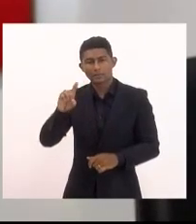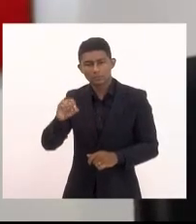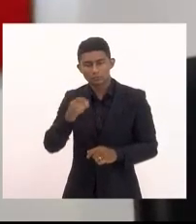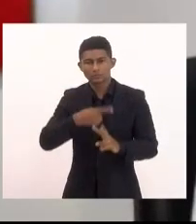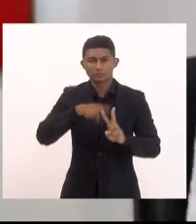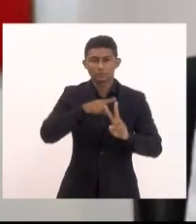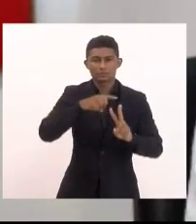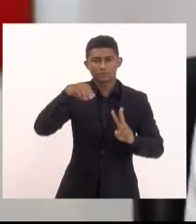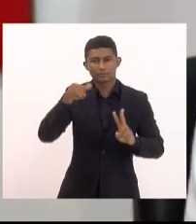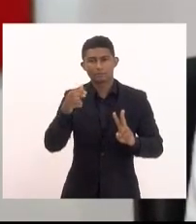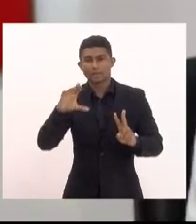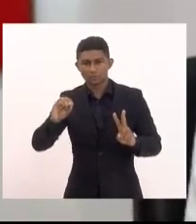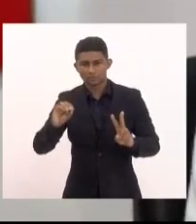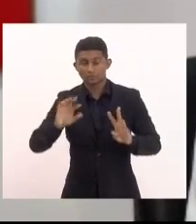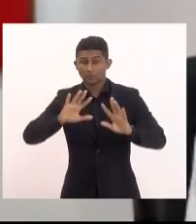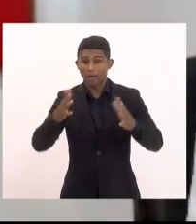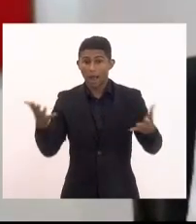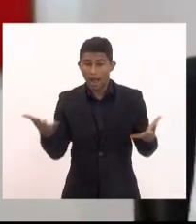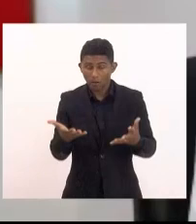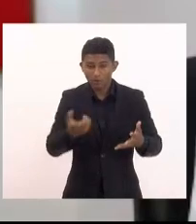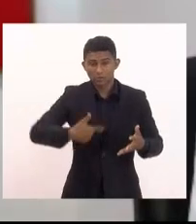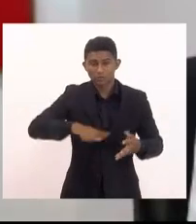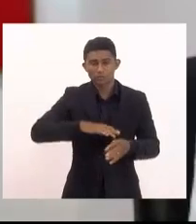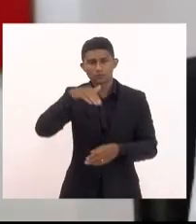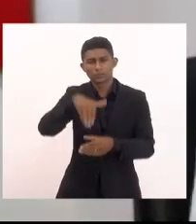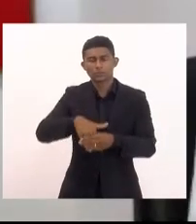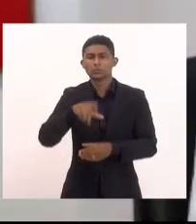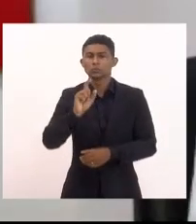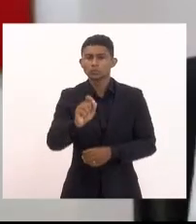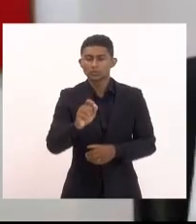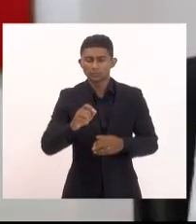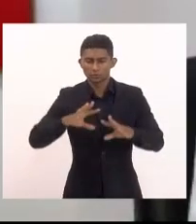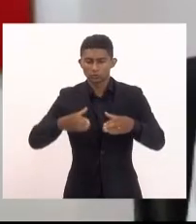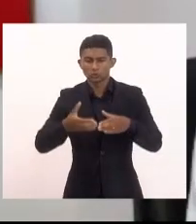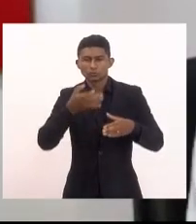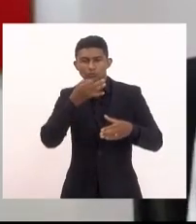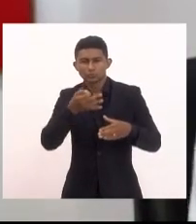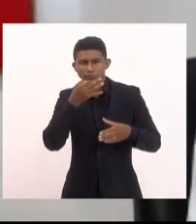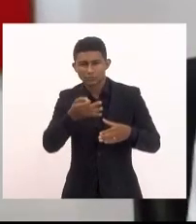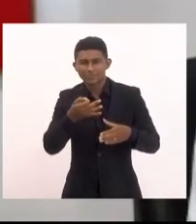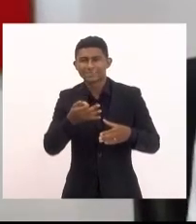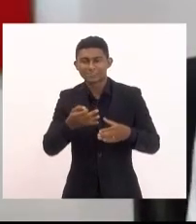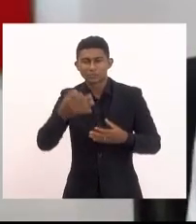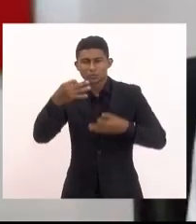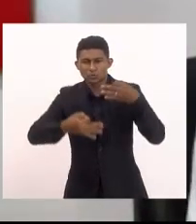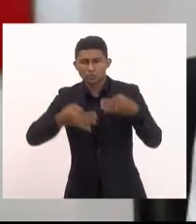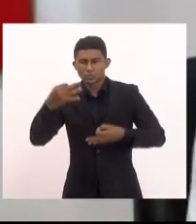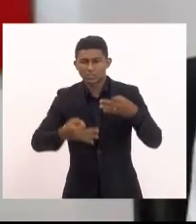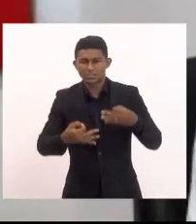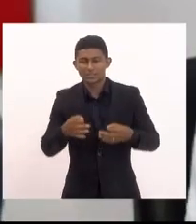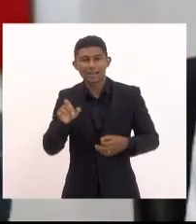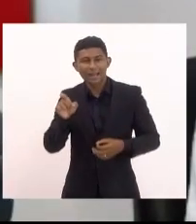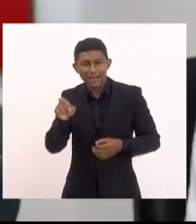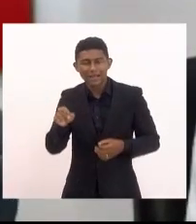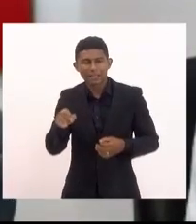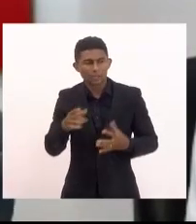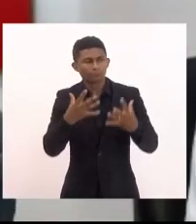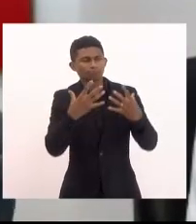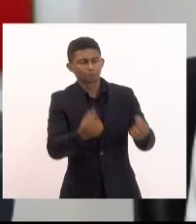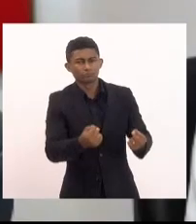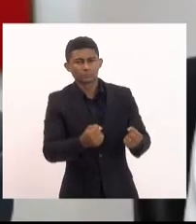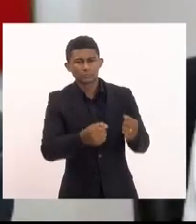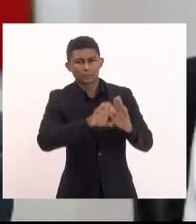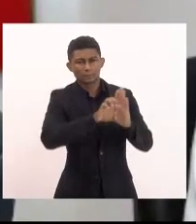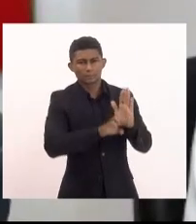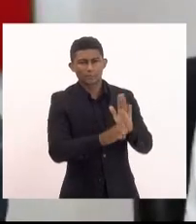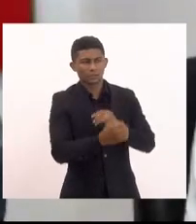Então, nós vamos votar o parecer da Comissão de Constituição e Justiça, favorável às emendas 1 e 4 e contrário às emendas